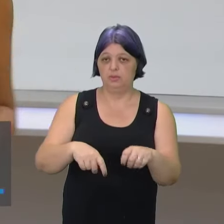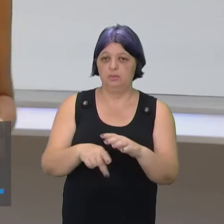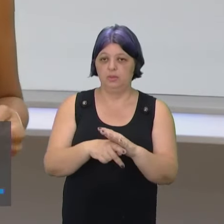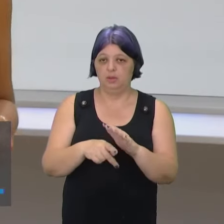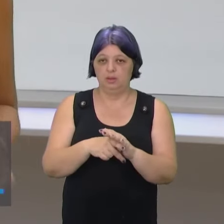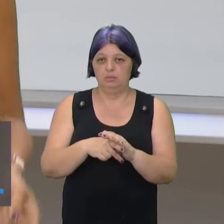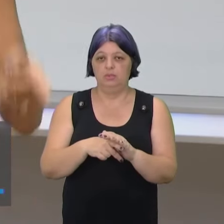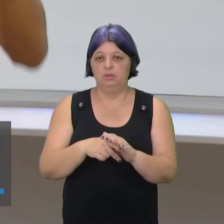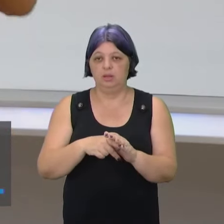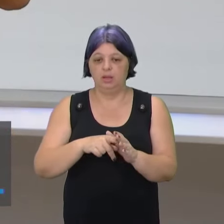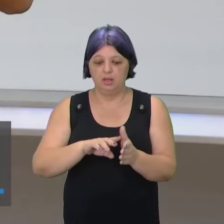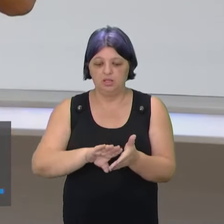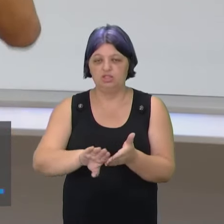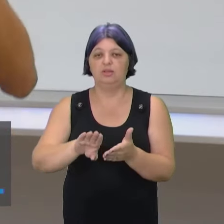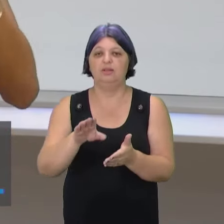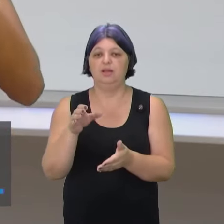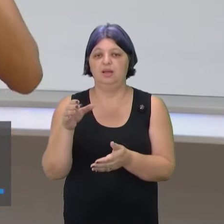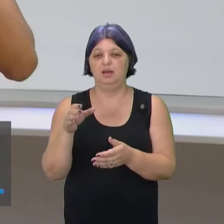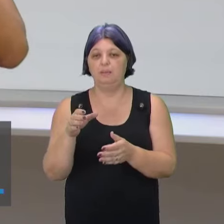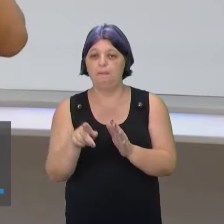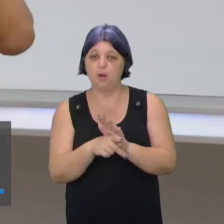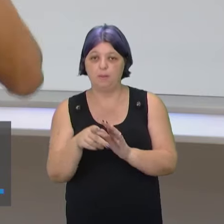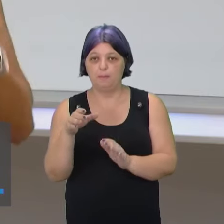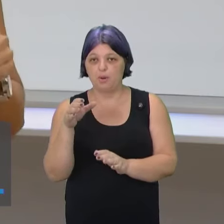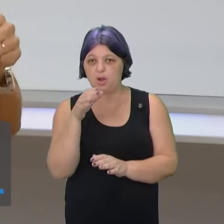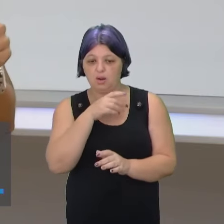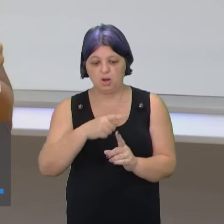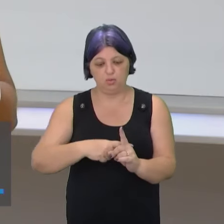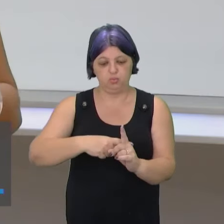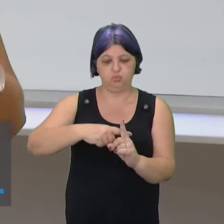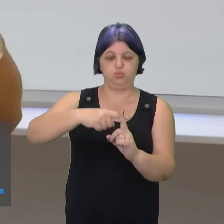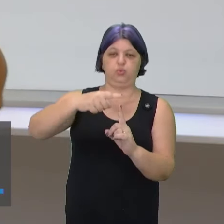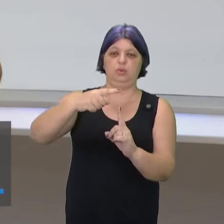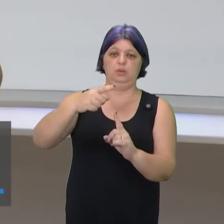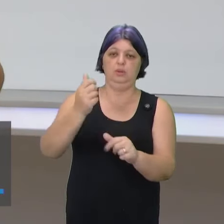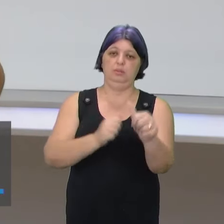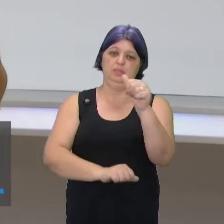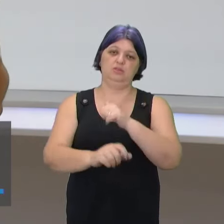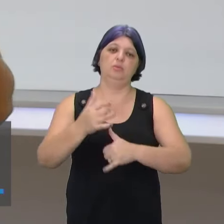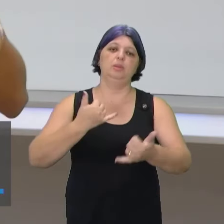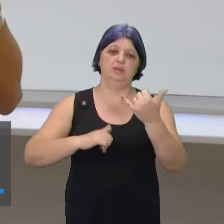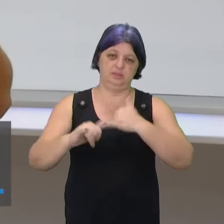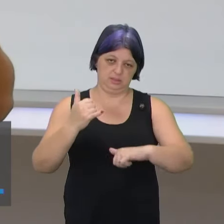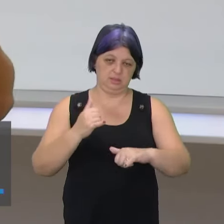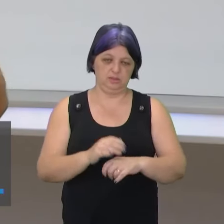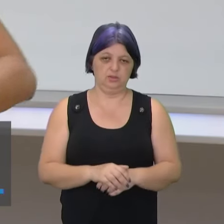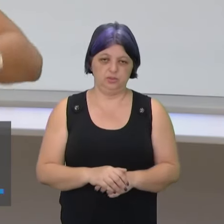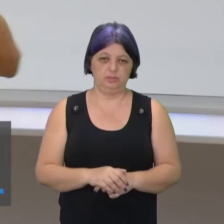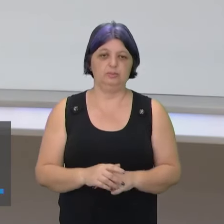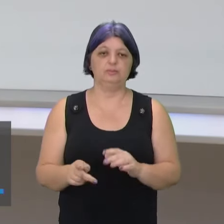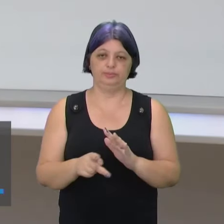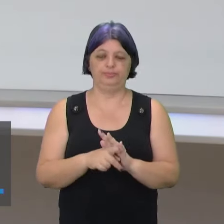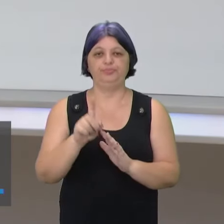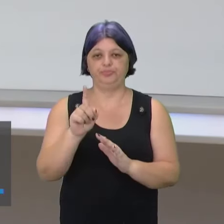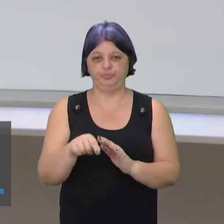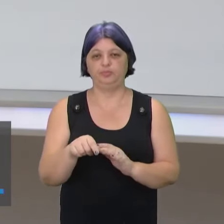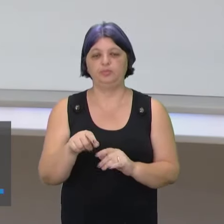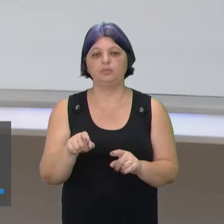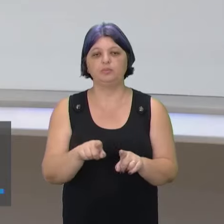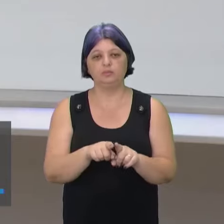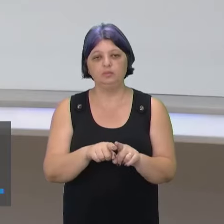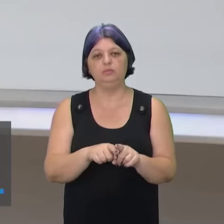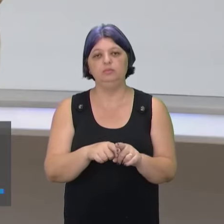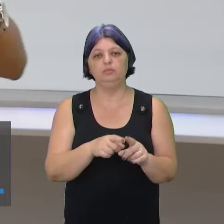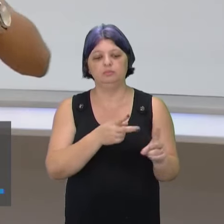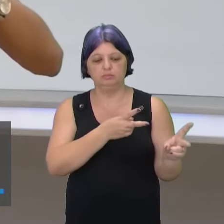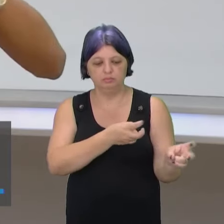calor de lá de dentro para produzir eletricidade. É isso que a gente quer. Então, uma das funcionalidades do sismógrafo, além de fazer